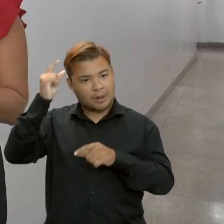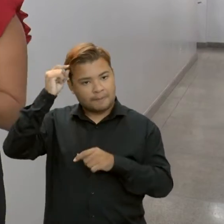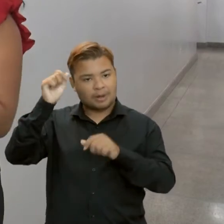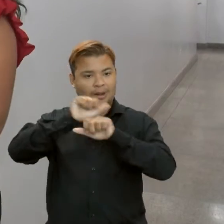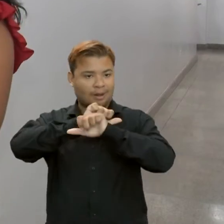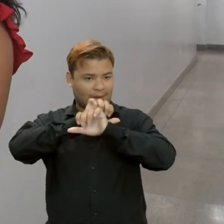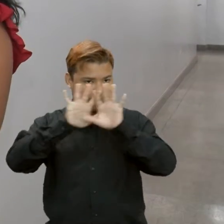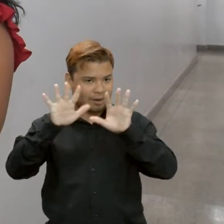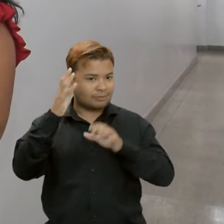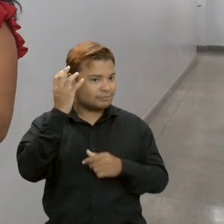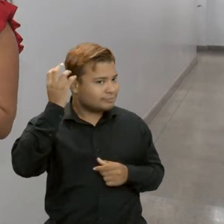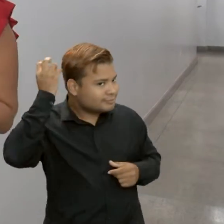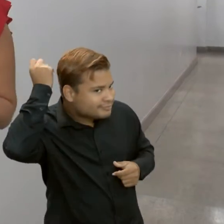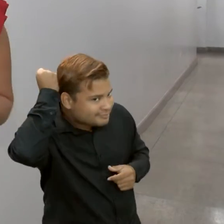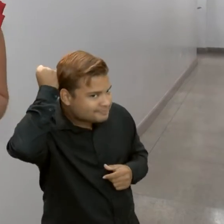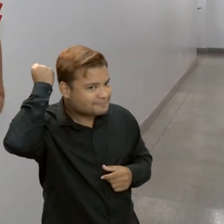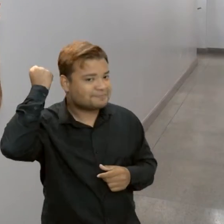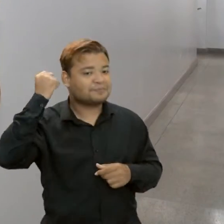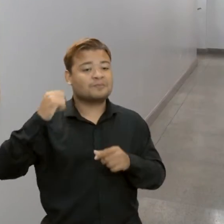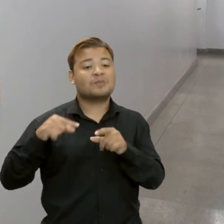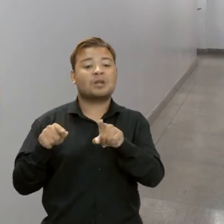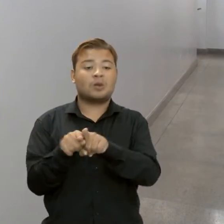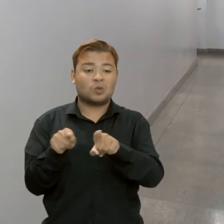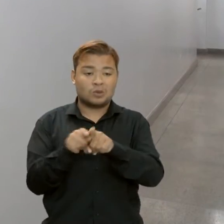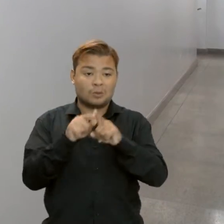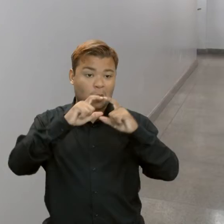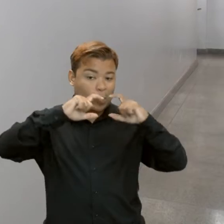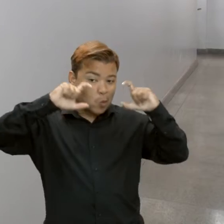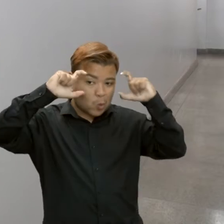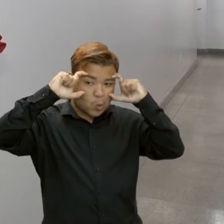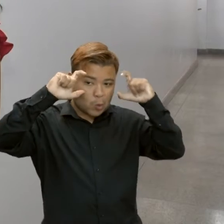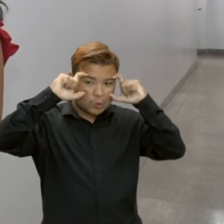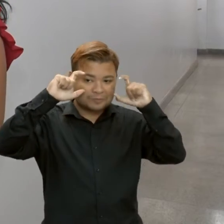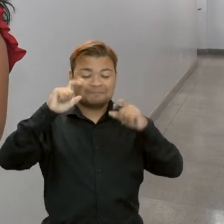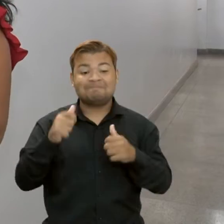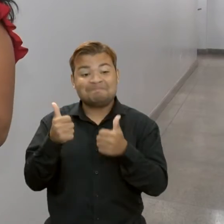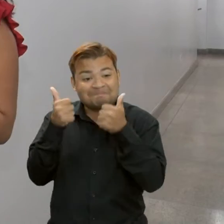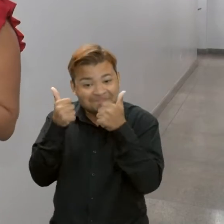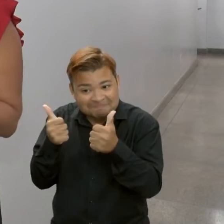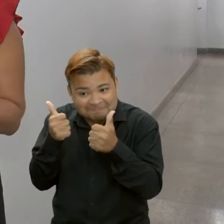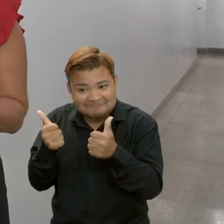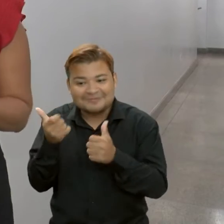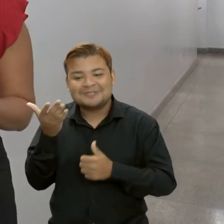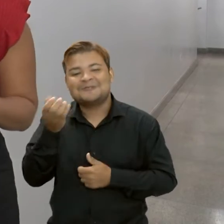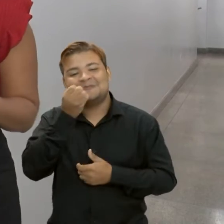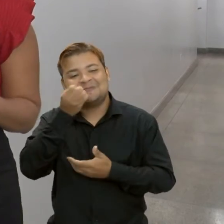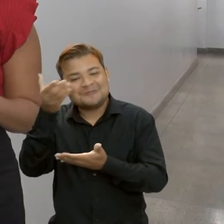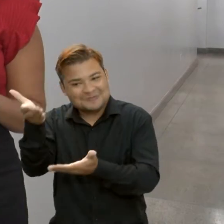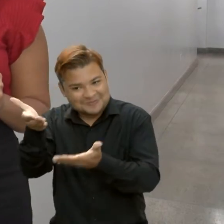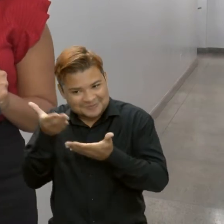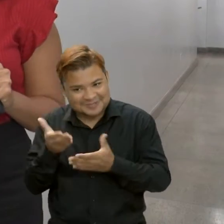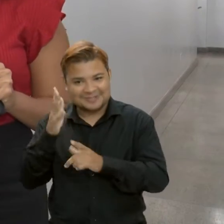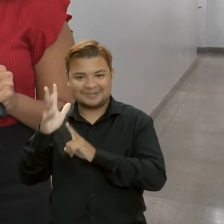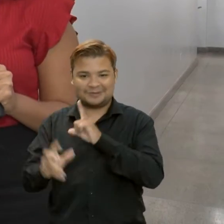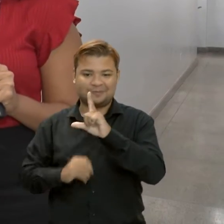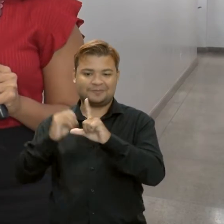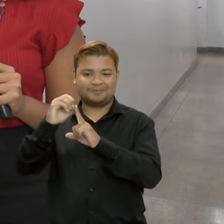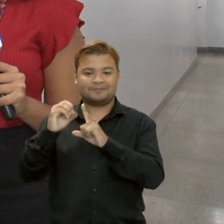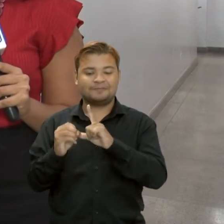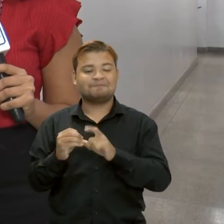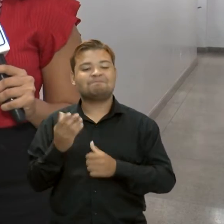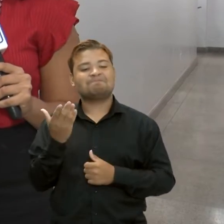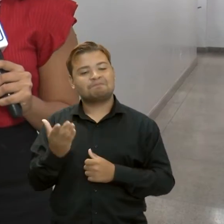os cabelos estão presos no momento e também usa óculos. Tudo bem, professora Cleonice? Seja bem-vinda aqui ao Mundo